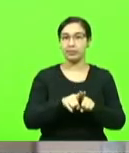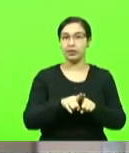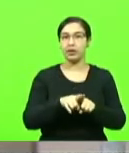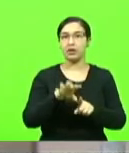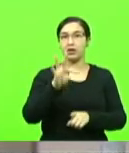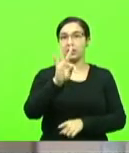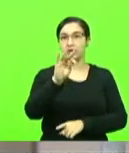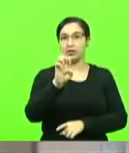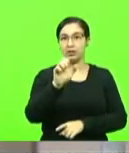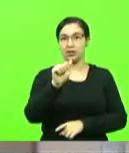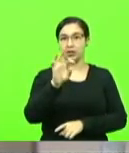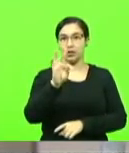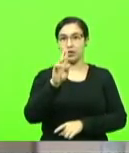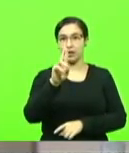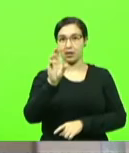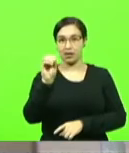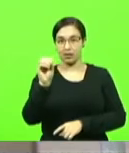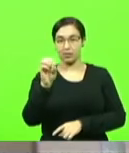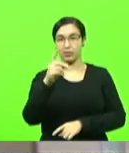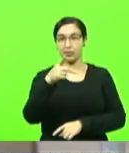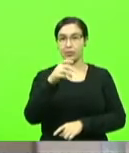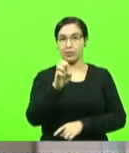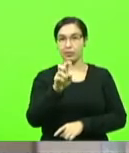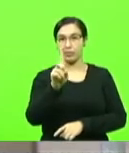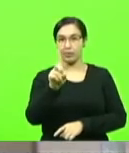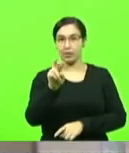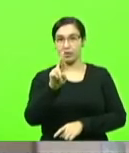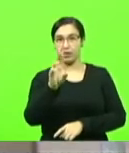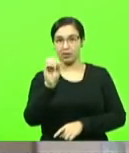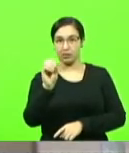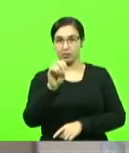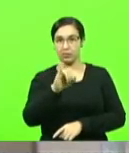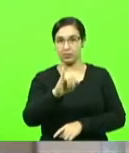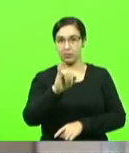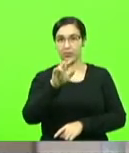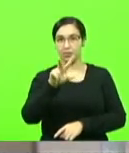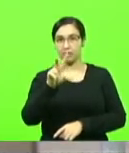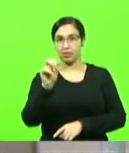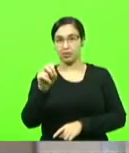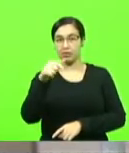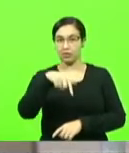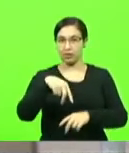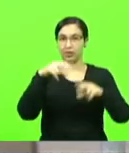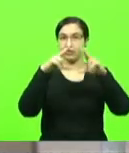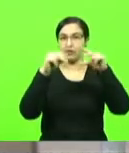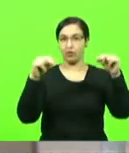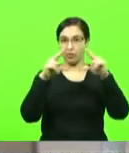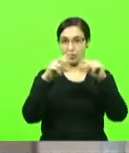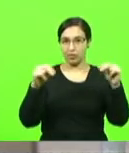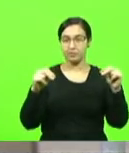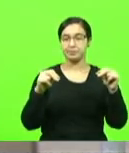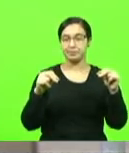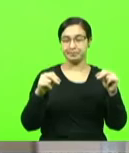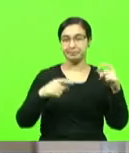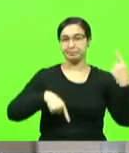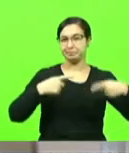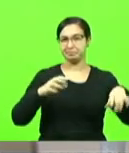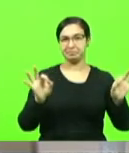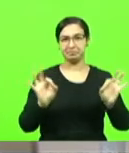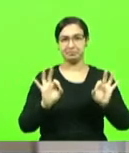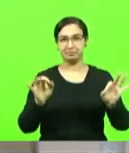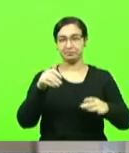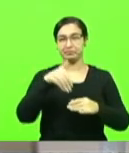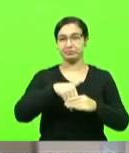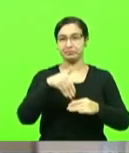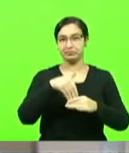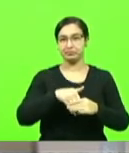Campos, respectivamente, localizados no município de Florianópolis, em discussão. Não havendo quem queira discutir, em votação. Deputados que